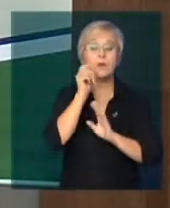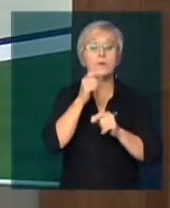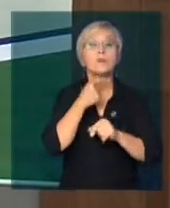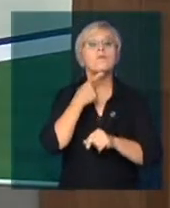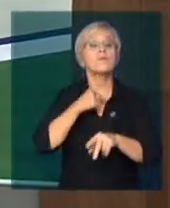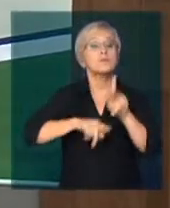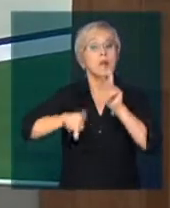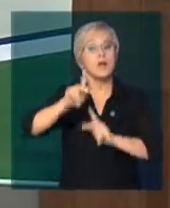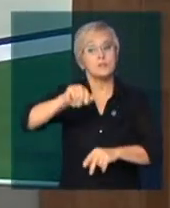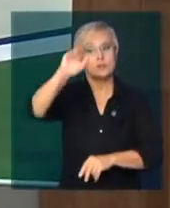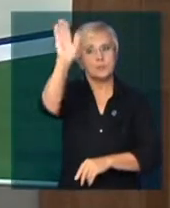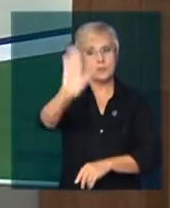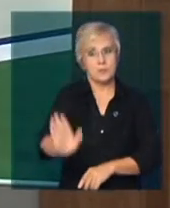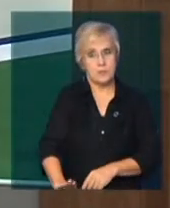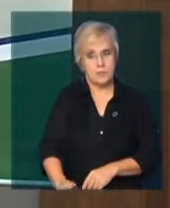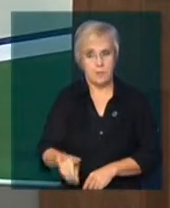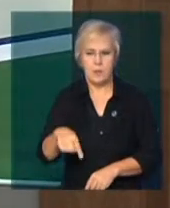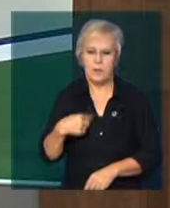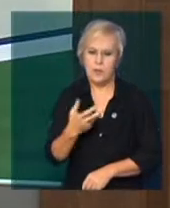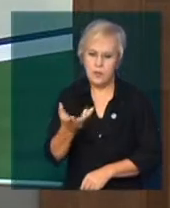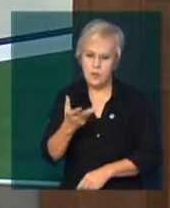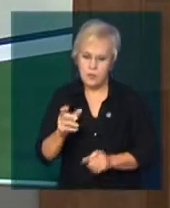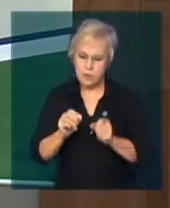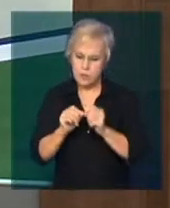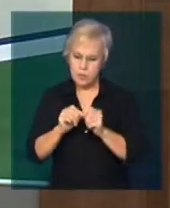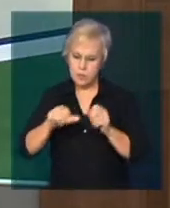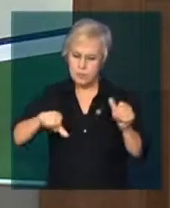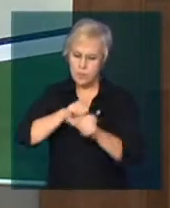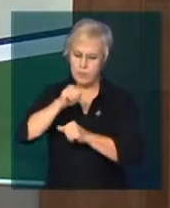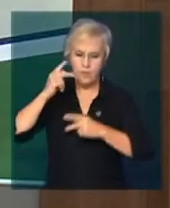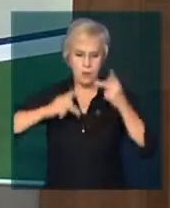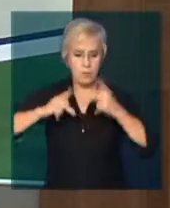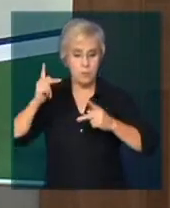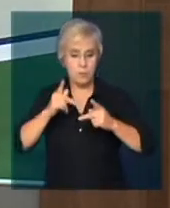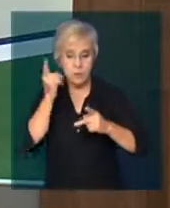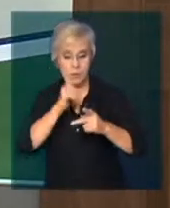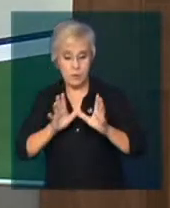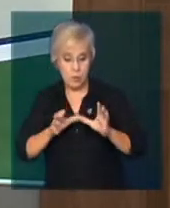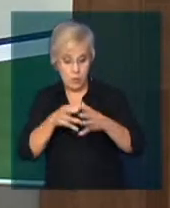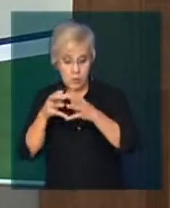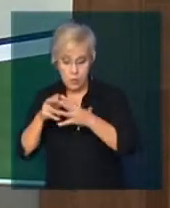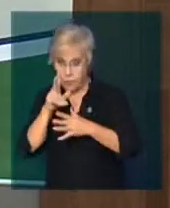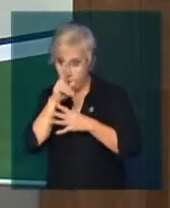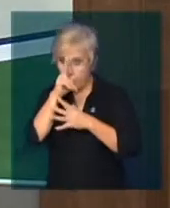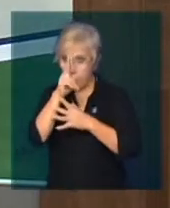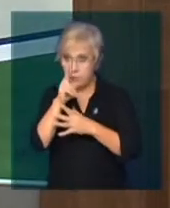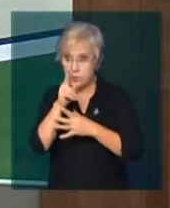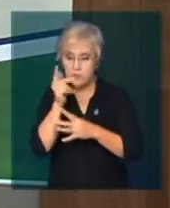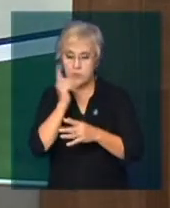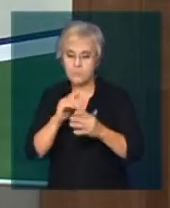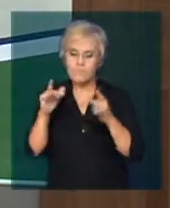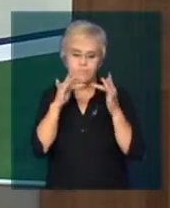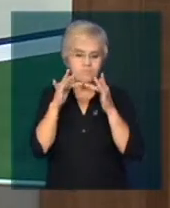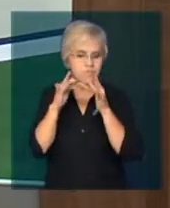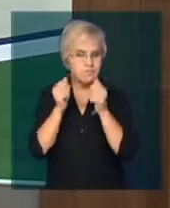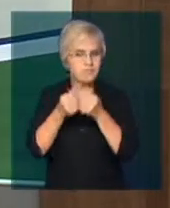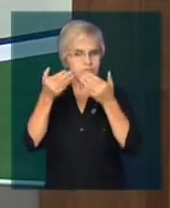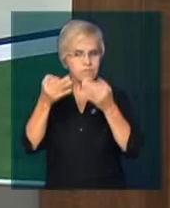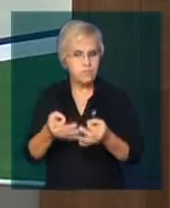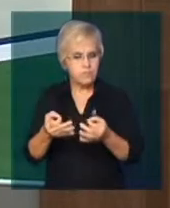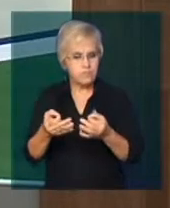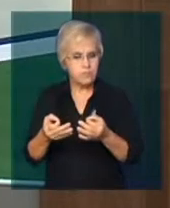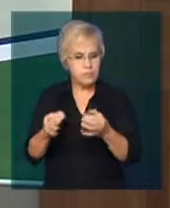nacional. Nós queremos fazer uma reforma política para fortalecer os partidos, torná-los mais coerentes,